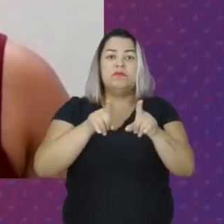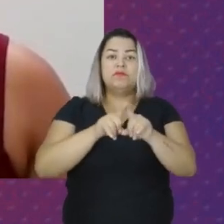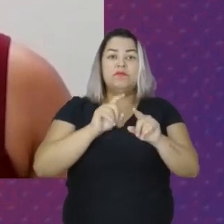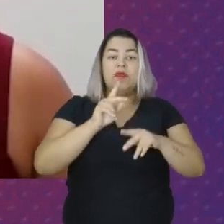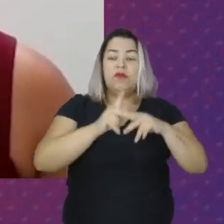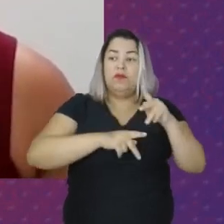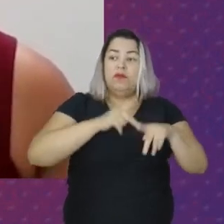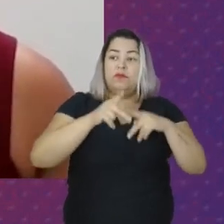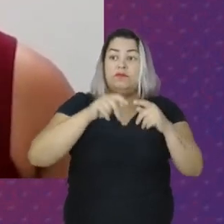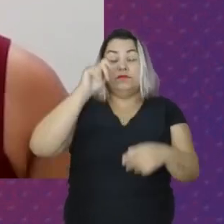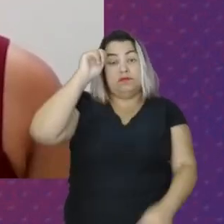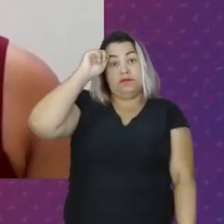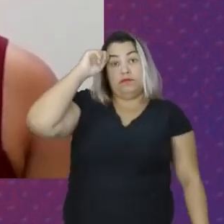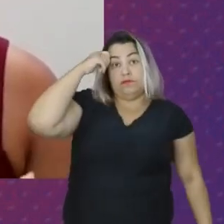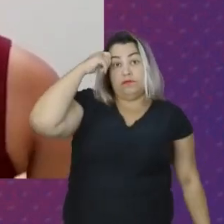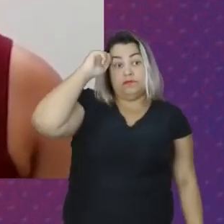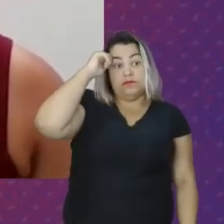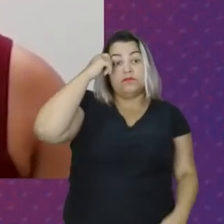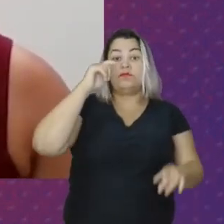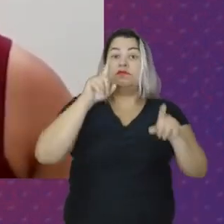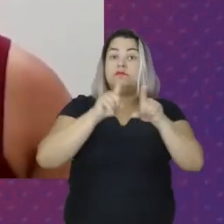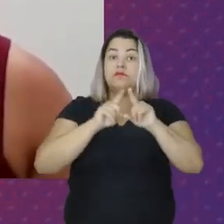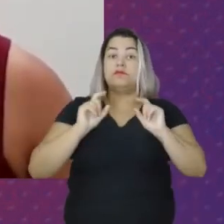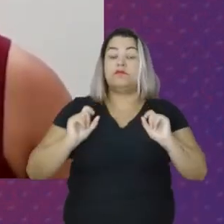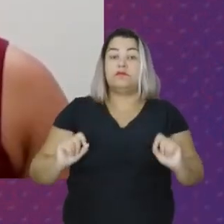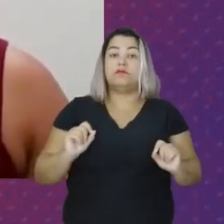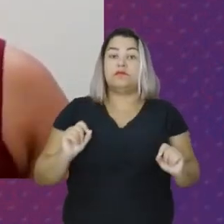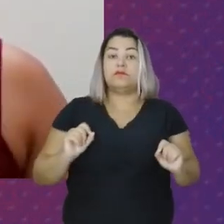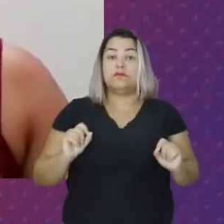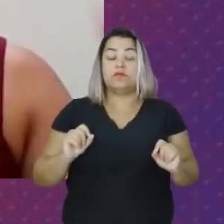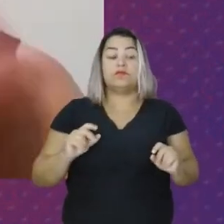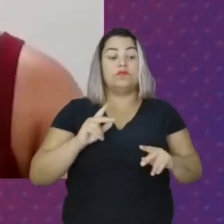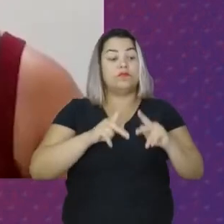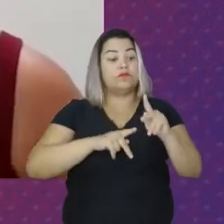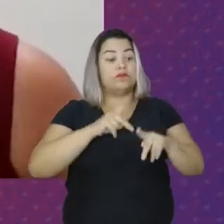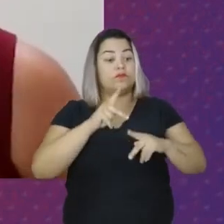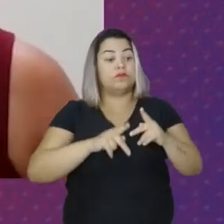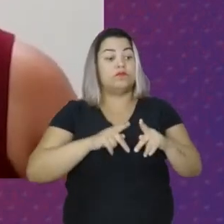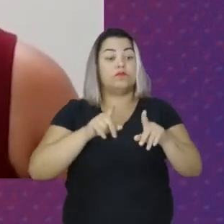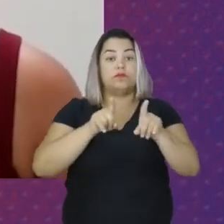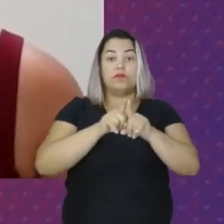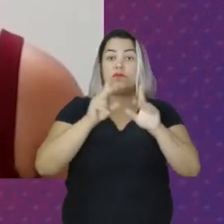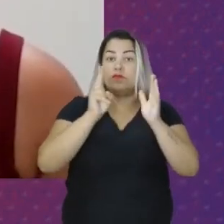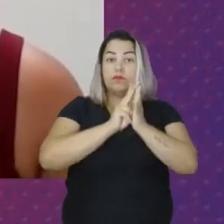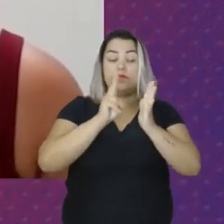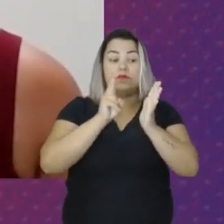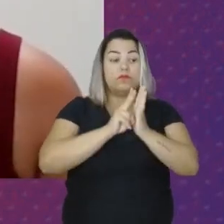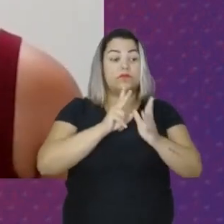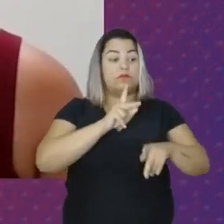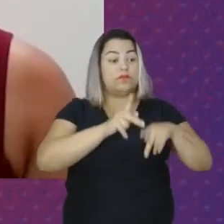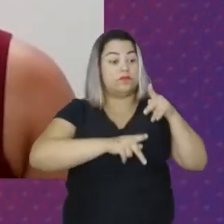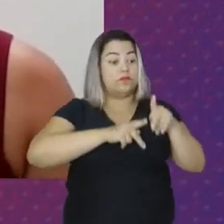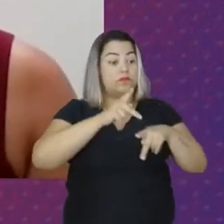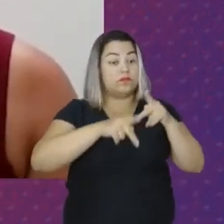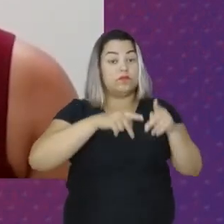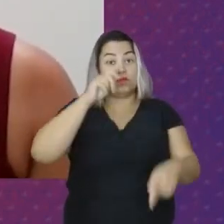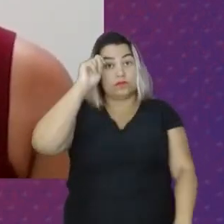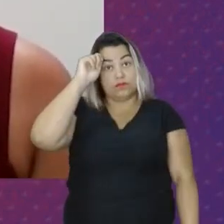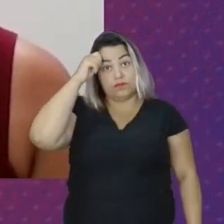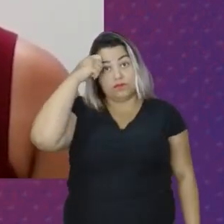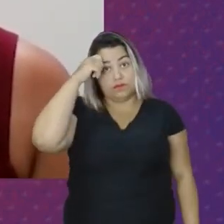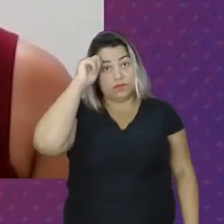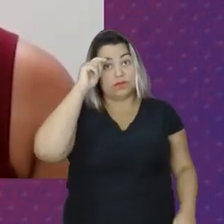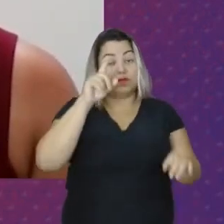população negra a partir da escravidão, no genocídio dos povos indígenas, no genocídio da população negra, né, que o movimento